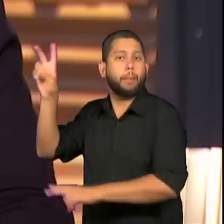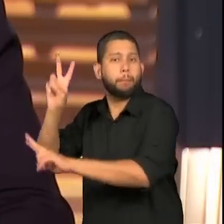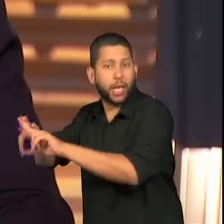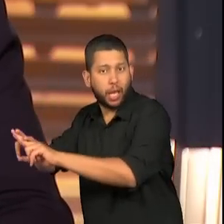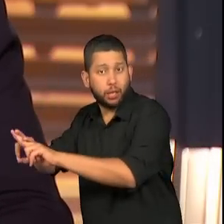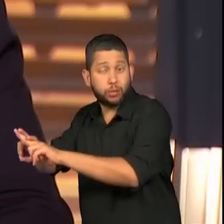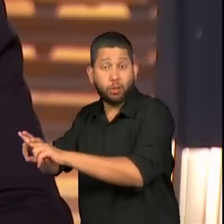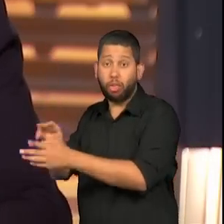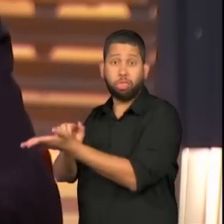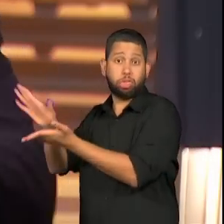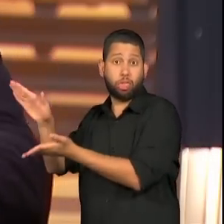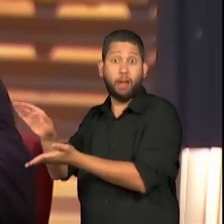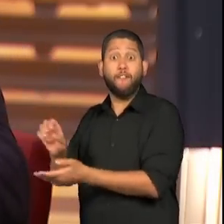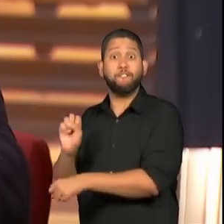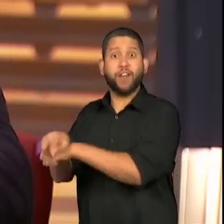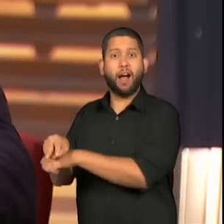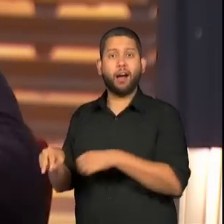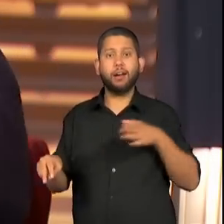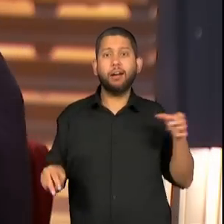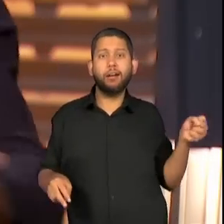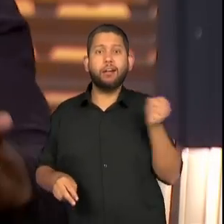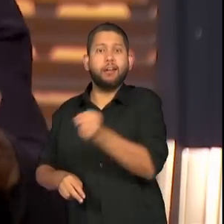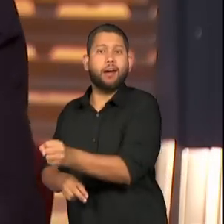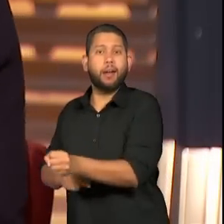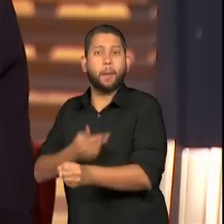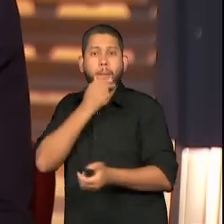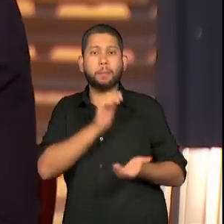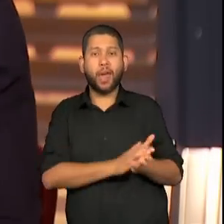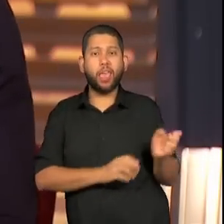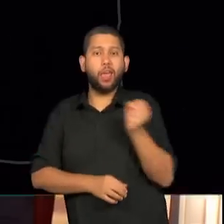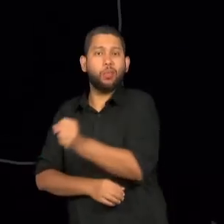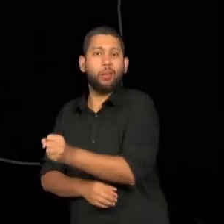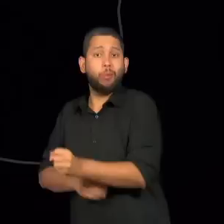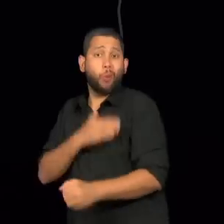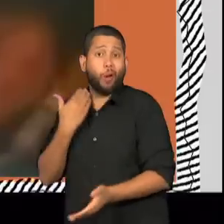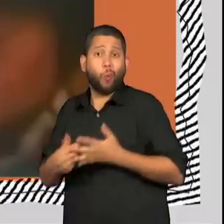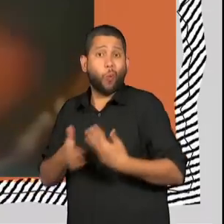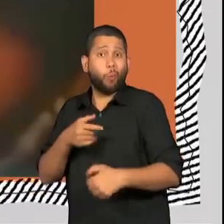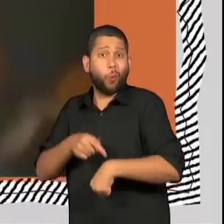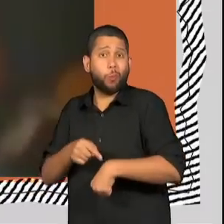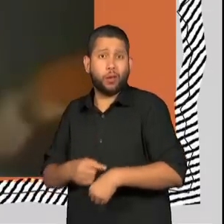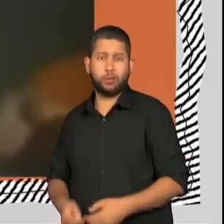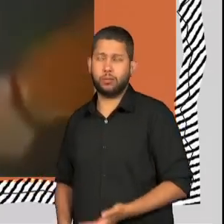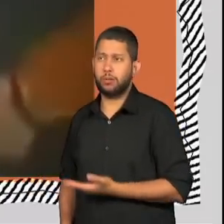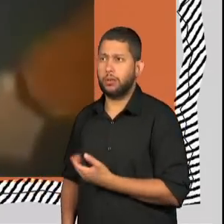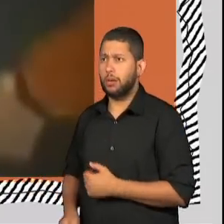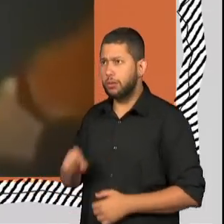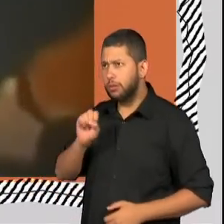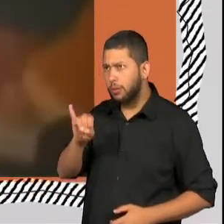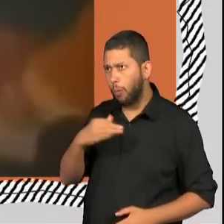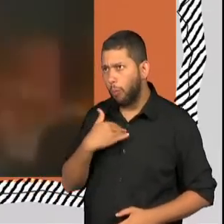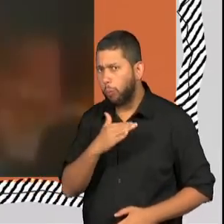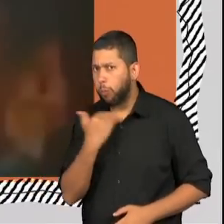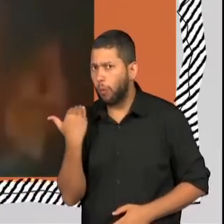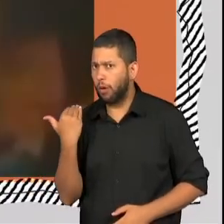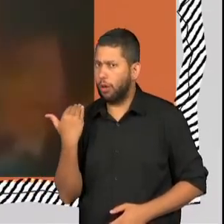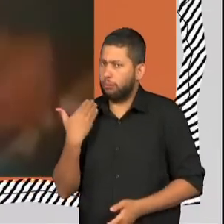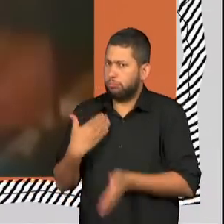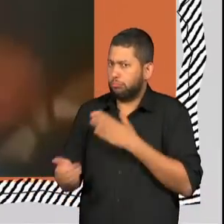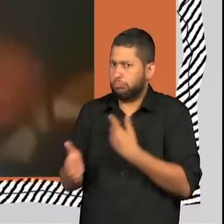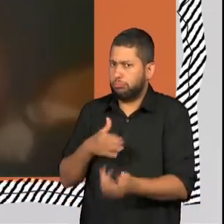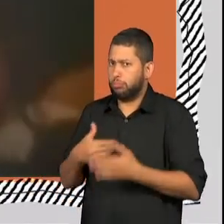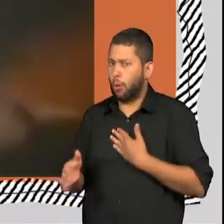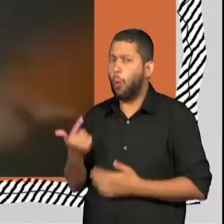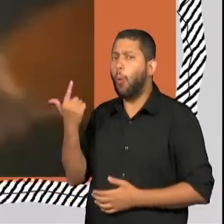vaga no tráfico de drogas, que é para morrer a qualquer momento. Se morrer, nasce outro que